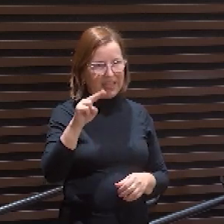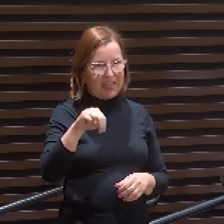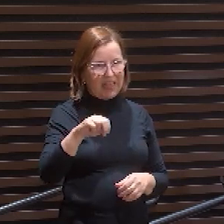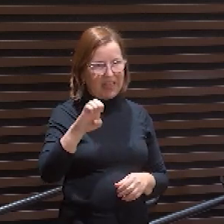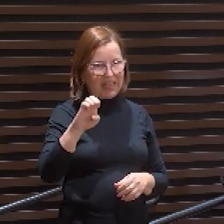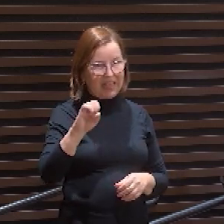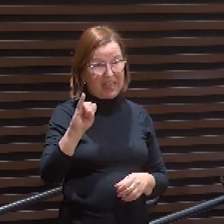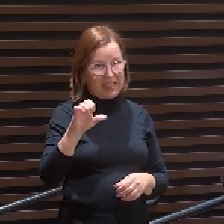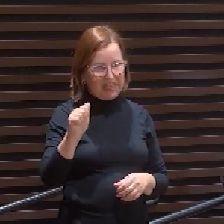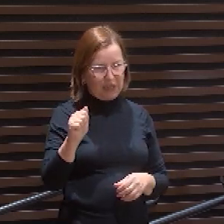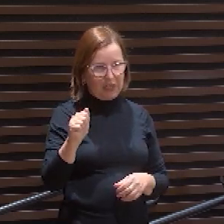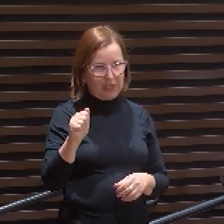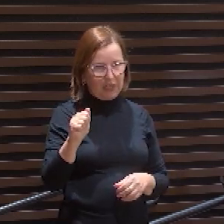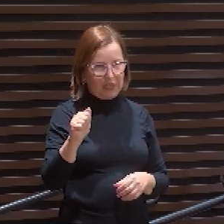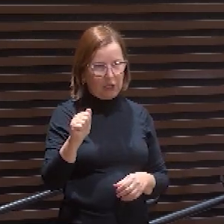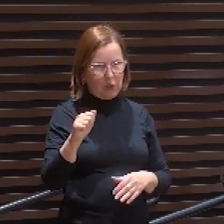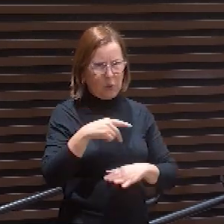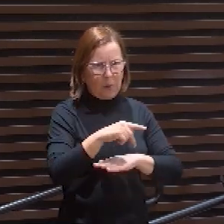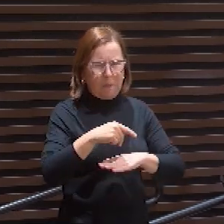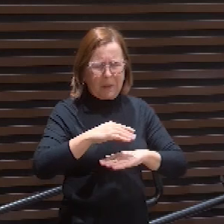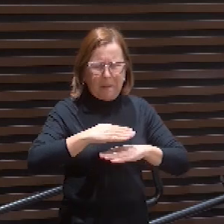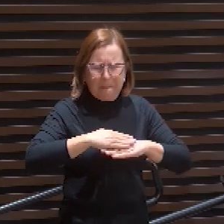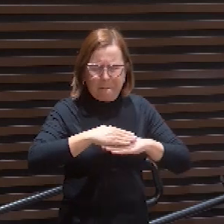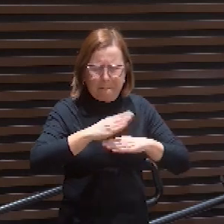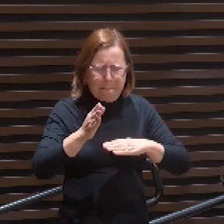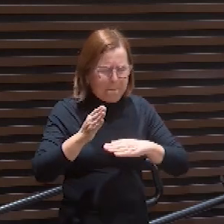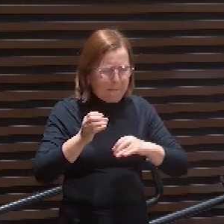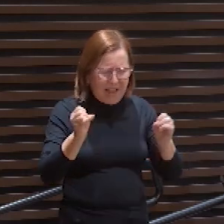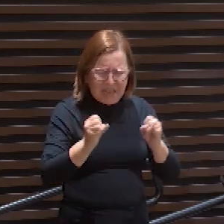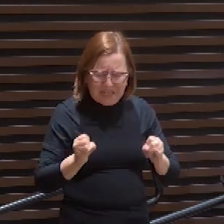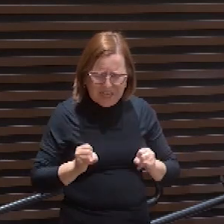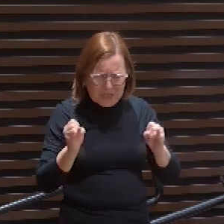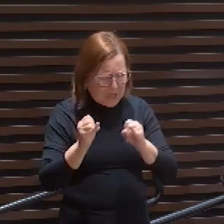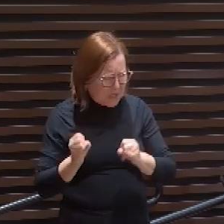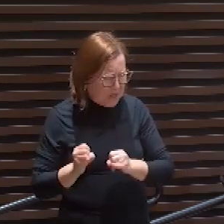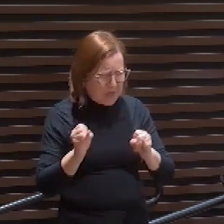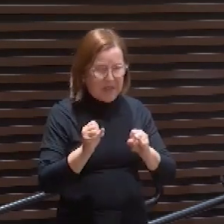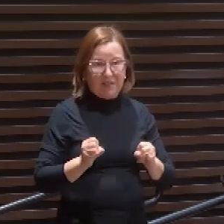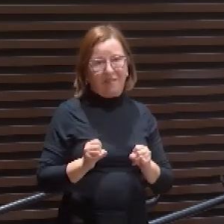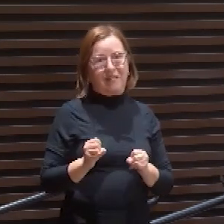No país mais idólatra, ou na região mais idólatra.